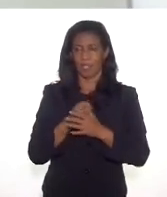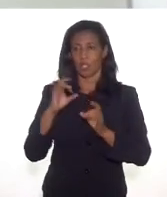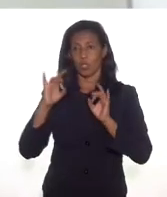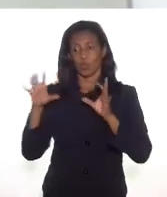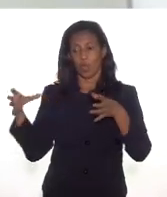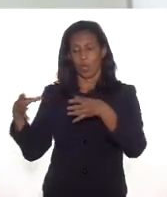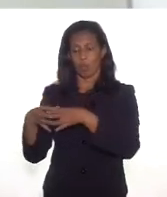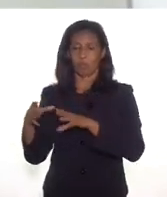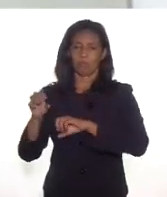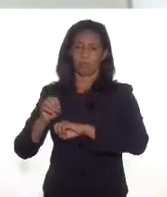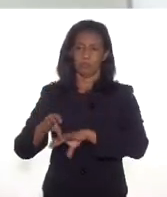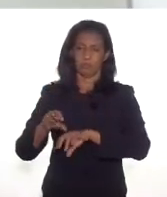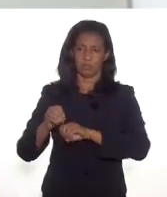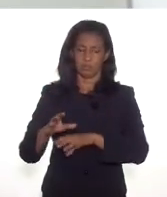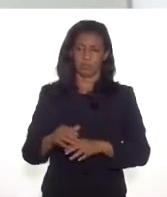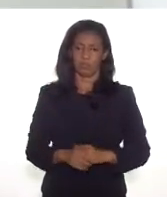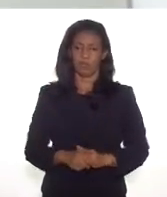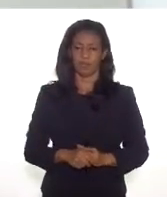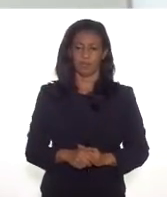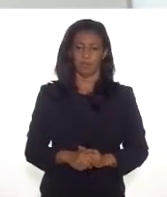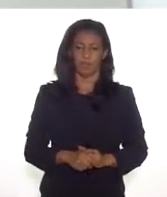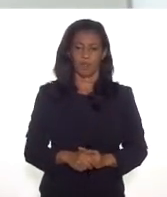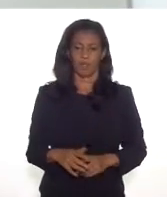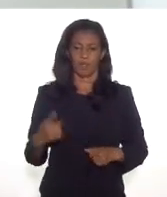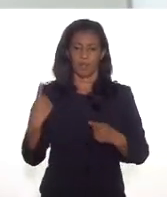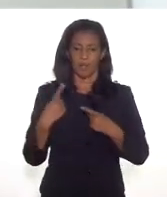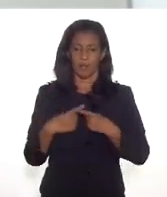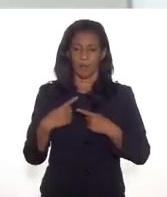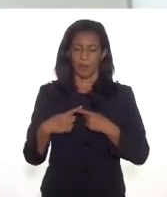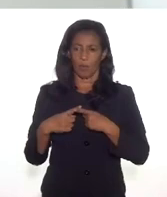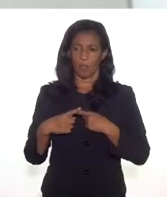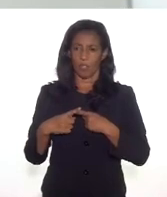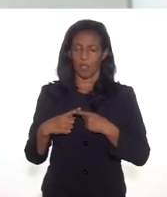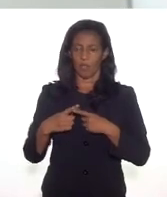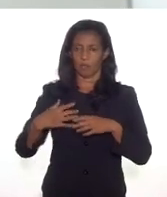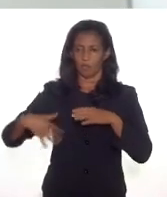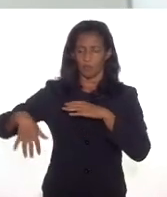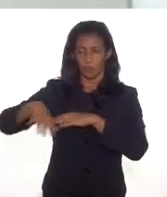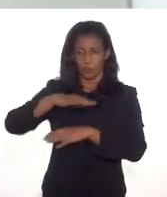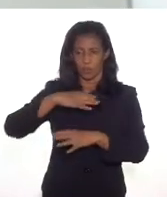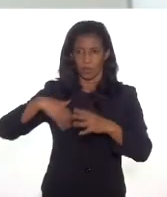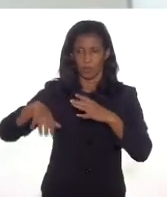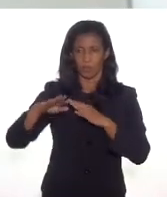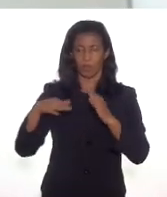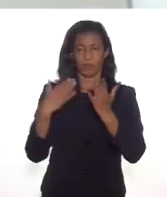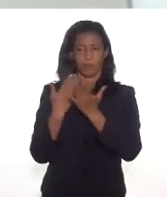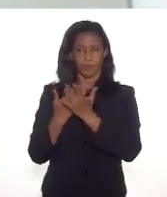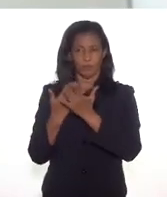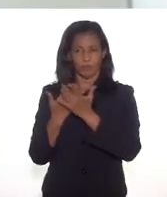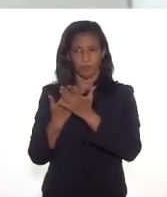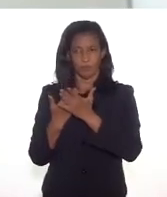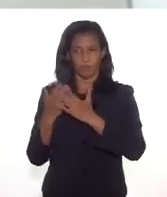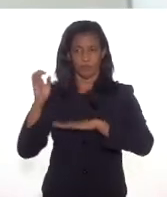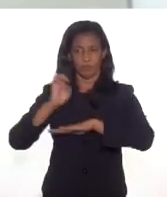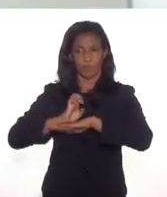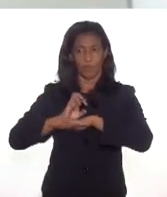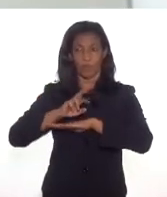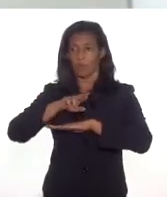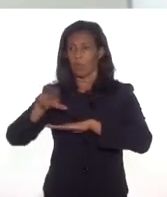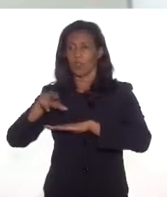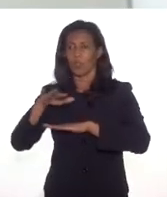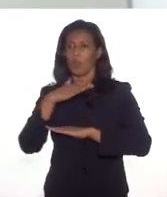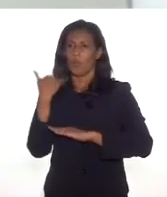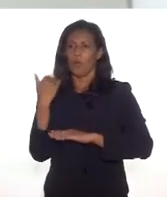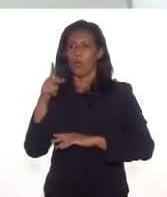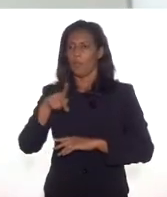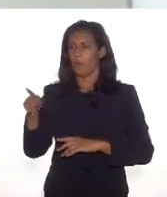comunidade escolar, porque ela é tão numerosa, porque um surto que envolva a comunidade escolar no Estado do Rio de Janeiro não só vai matar professores,